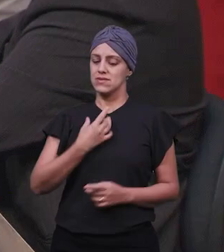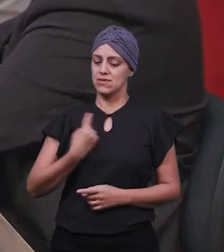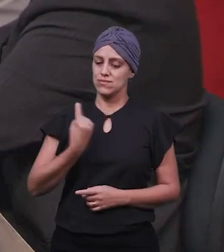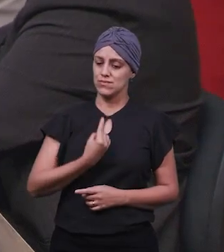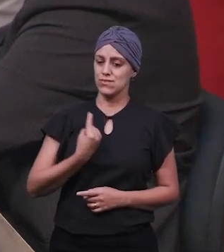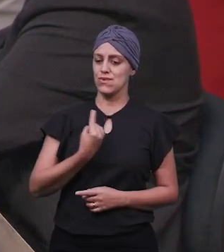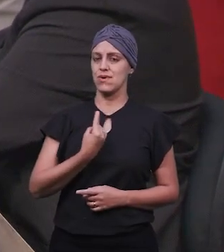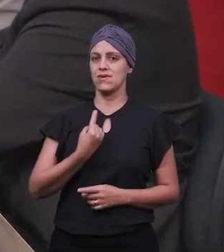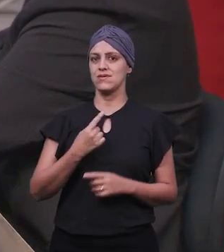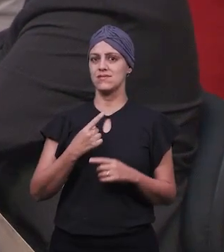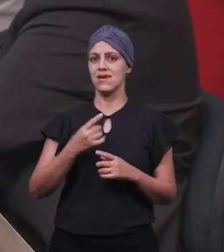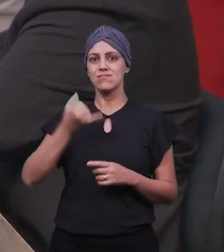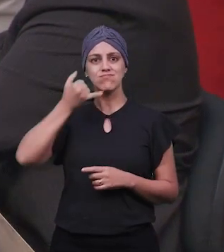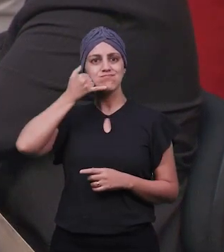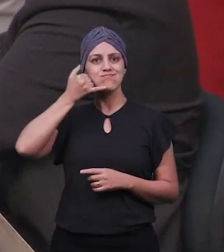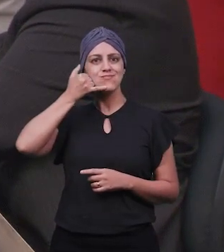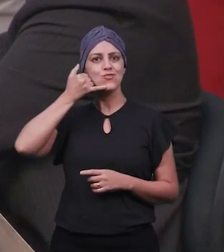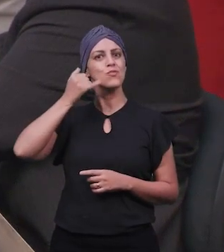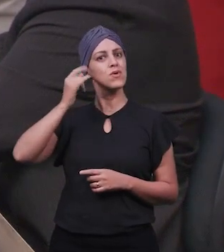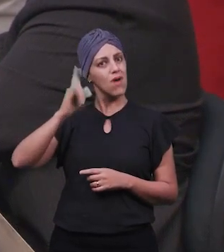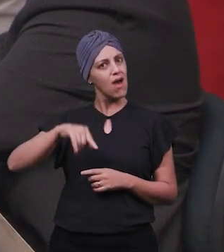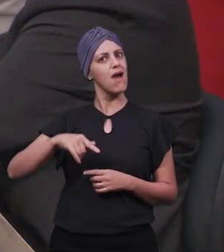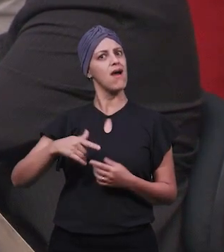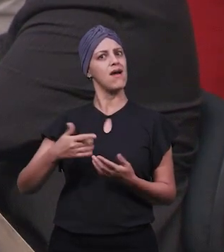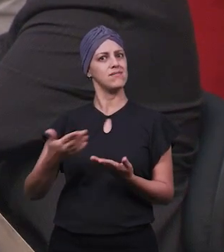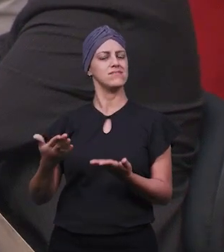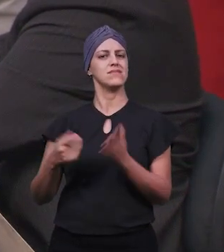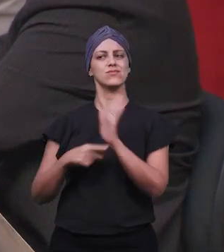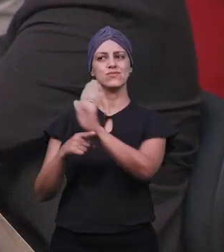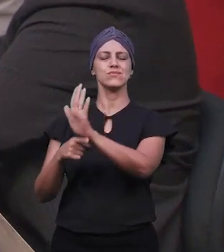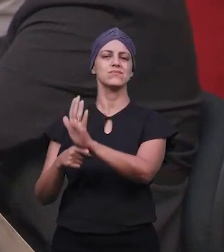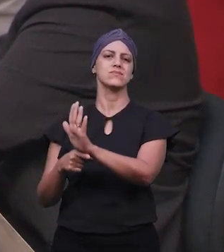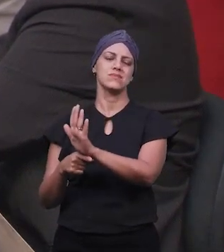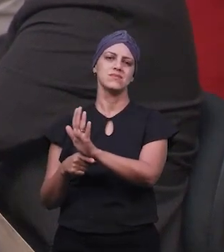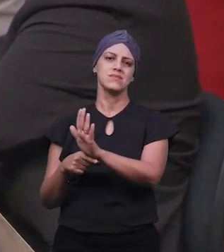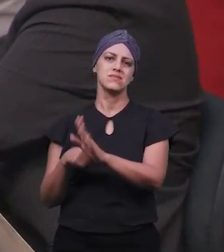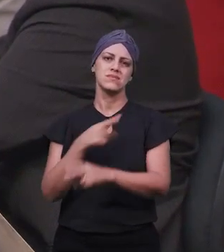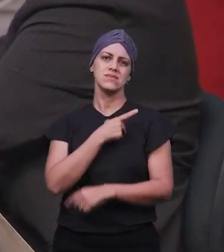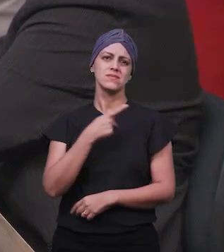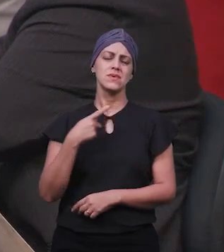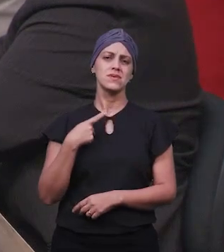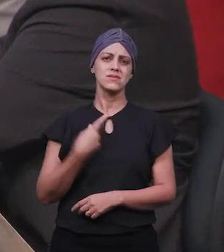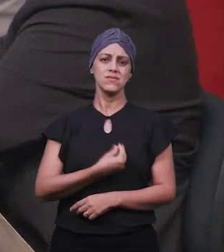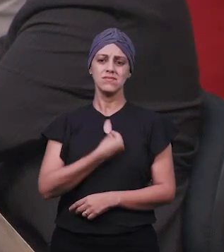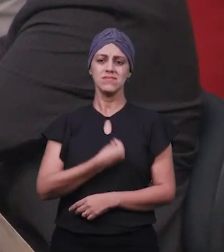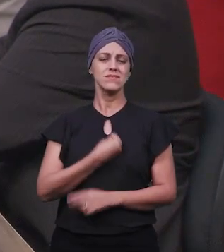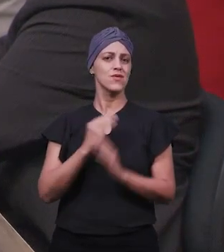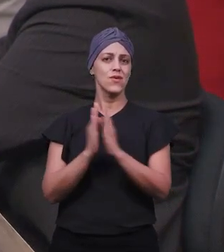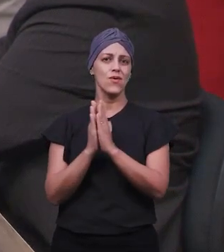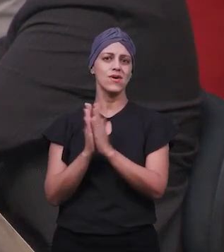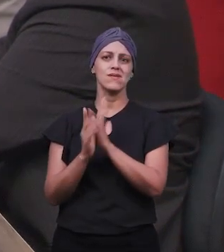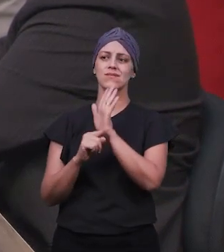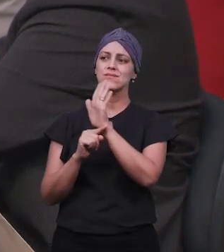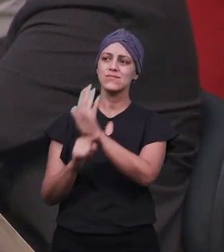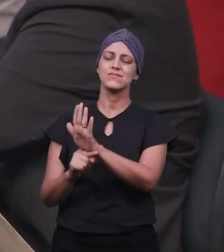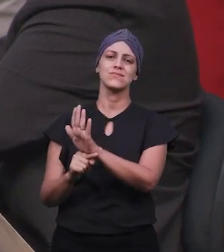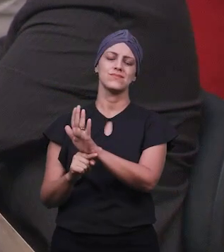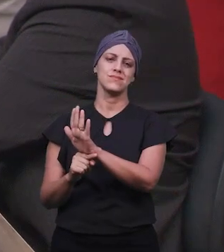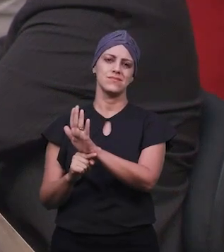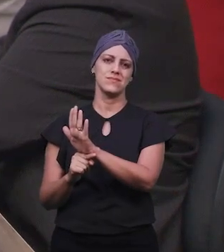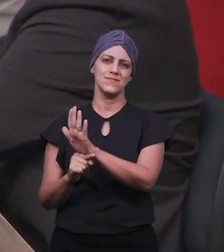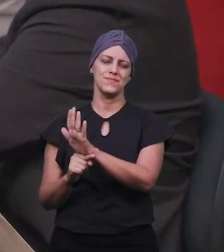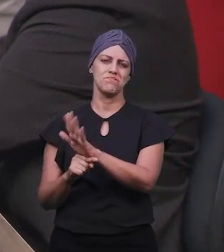sozinhos, solitários, e o 0800 é para isso também, Exato. né? Então os pastores estão ali para orar, para